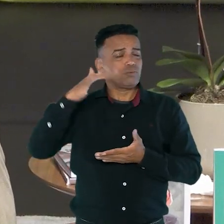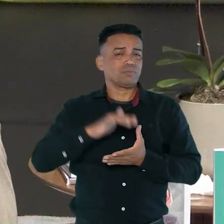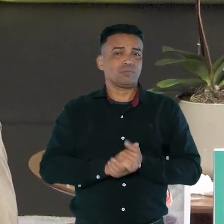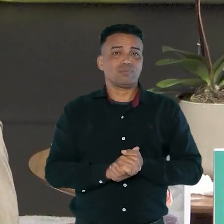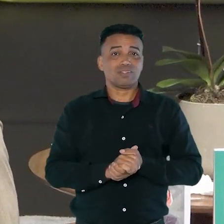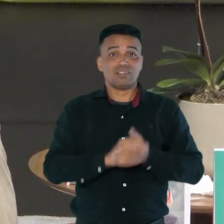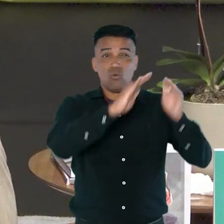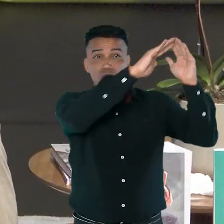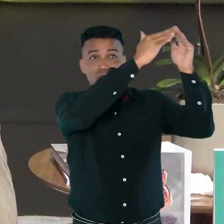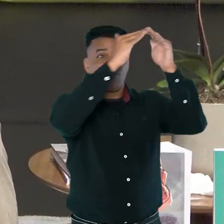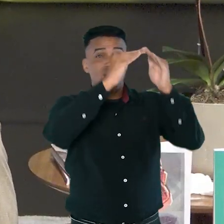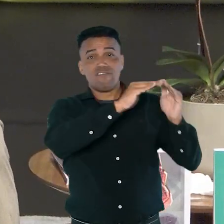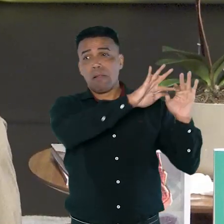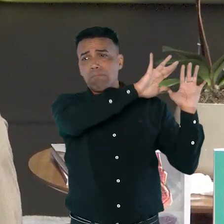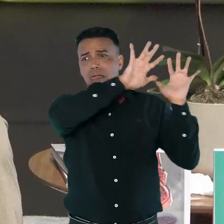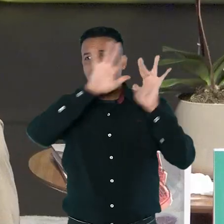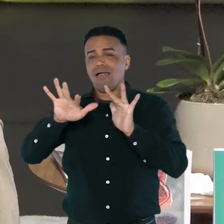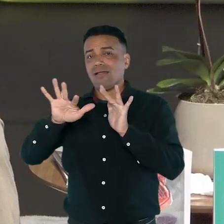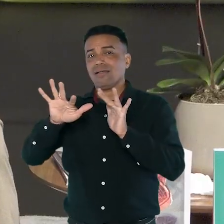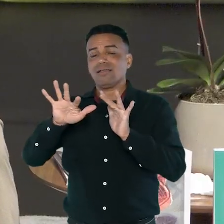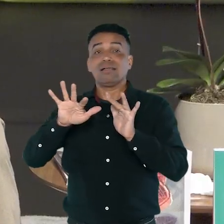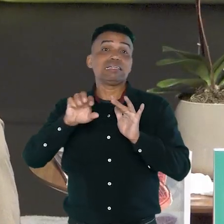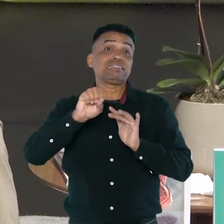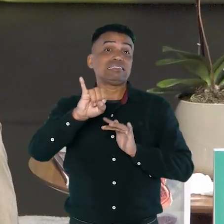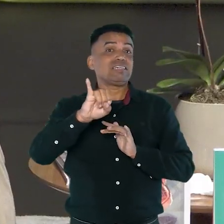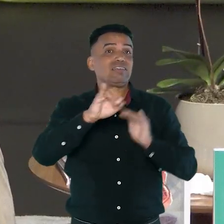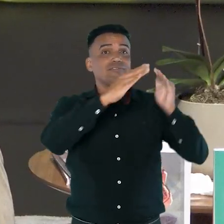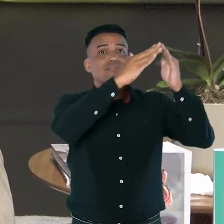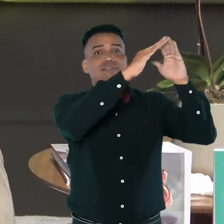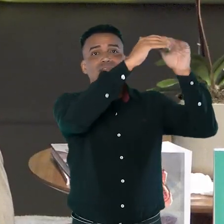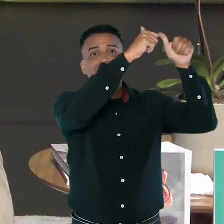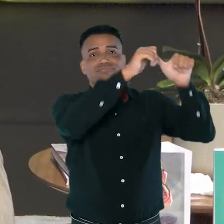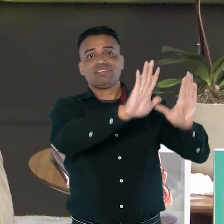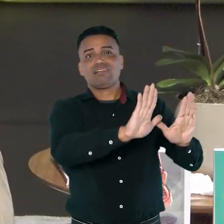falam, quando o morro descer. E quando o morro não descer, mano?